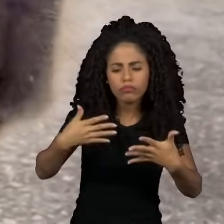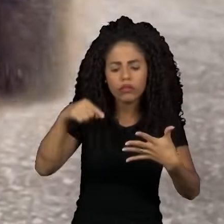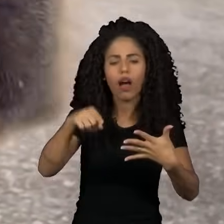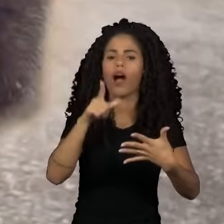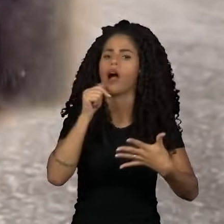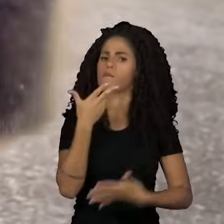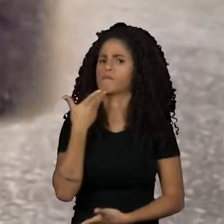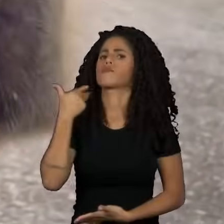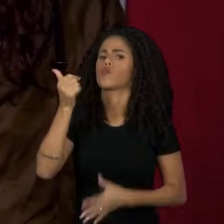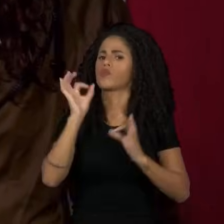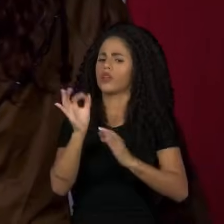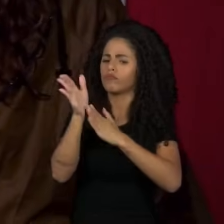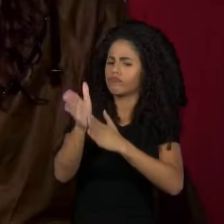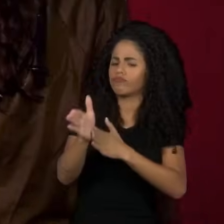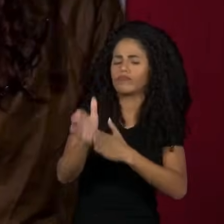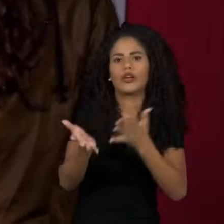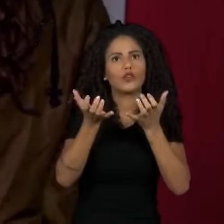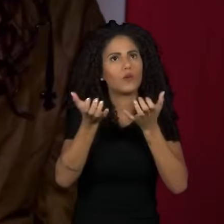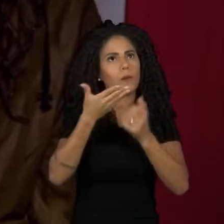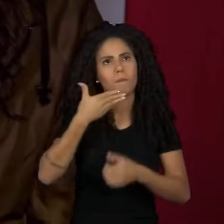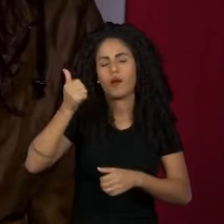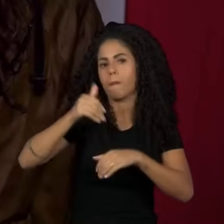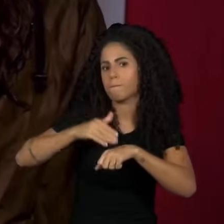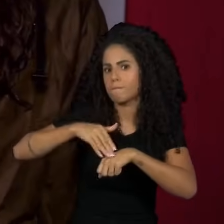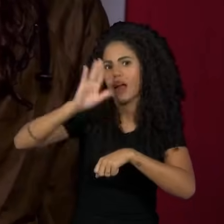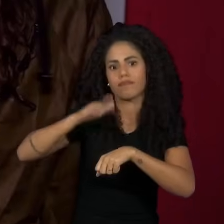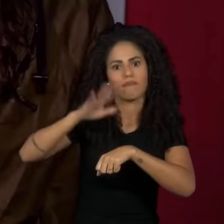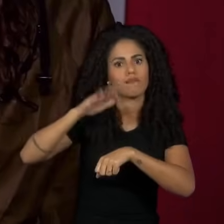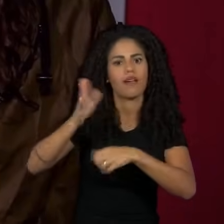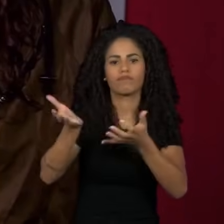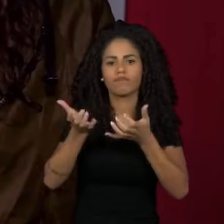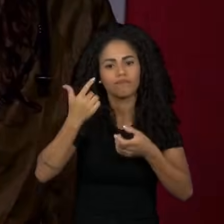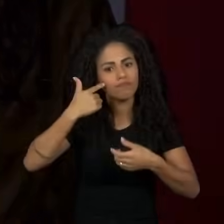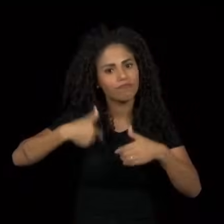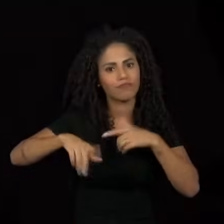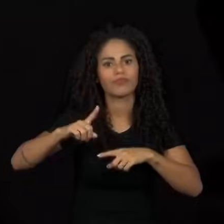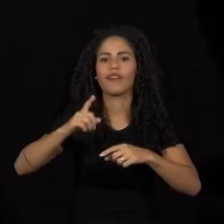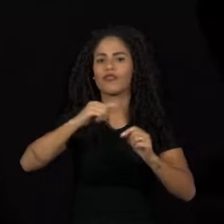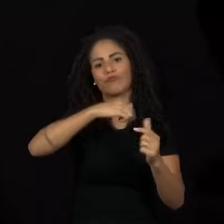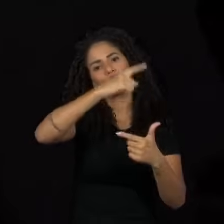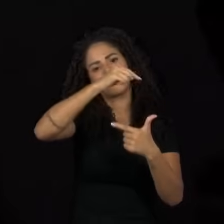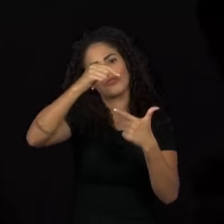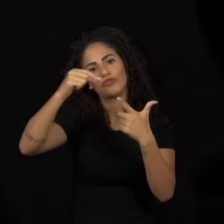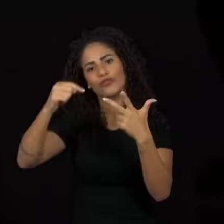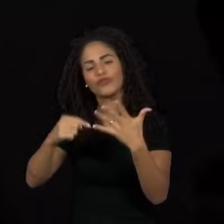certeza. Tá no caminho e melhorando, com certeza outras espécies vão vir.